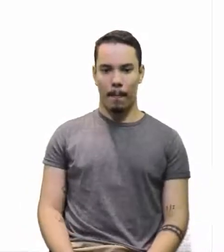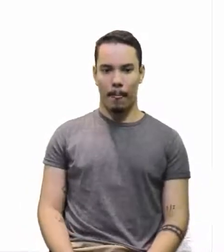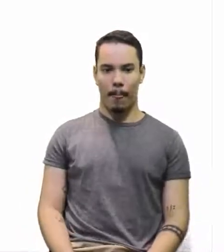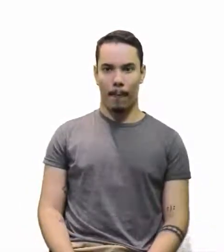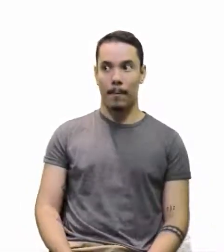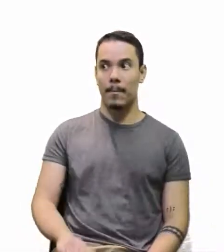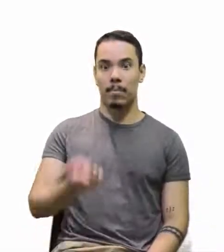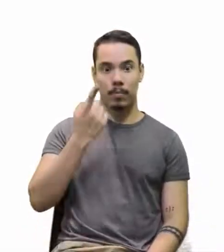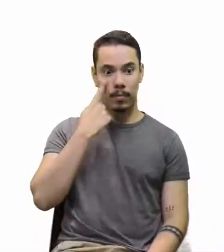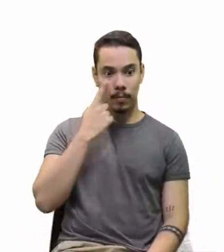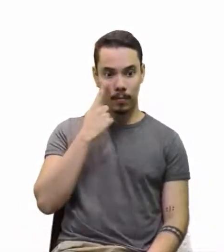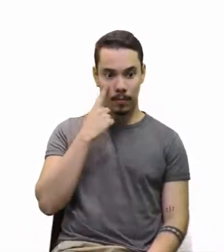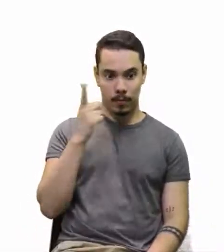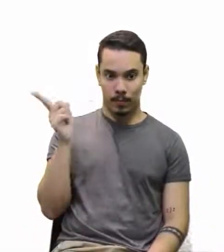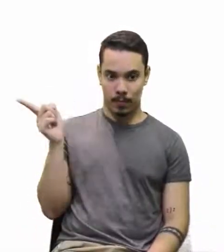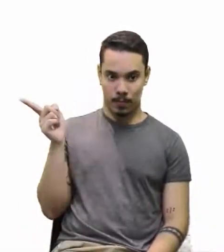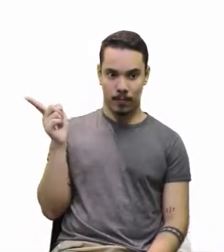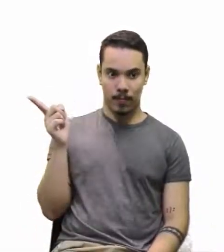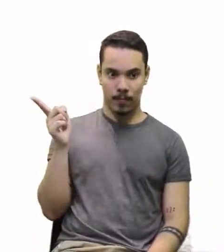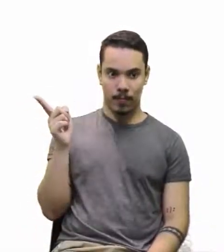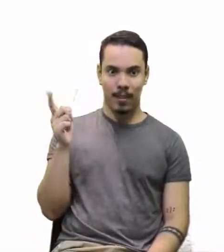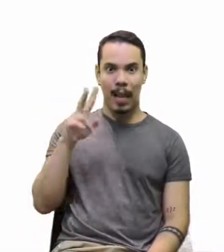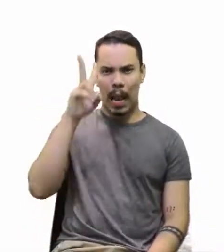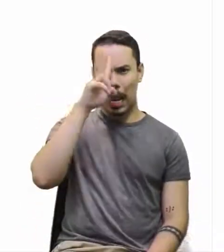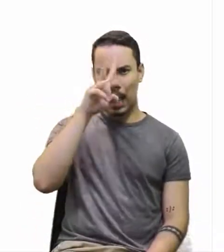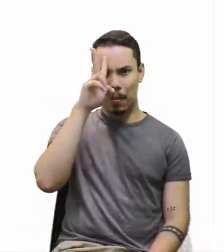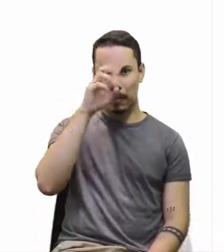Percebe aí os pontinhos, né? Quando está saindo é pontinho.